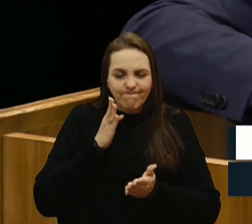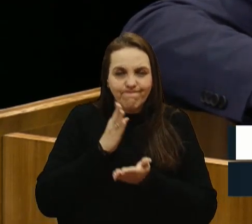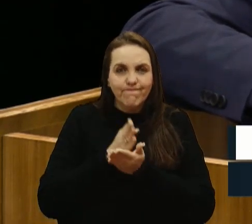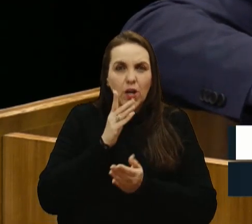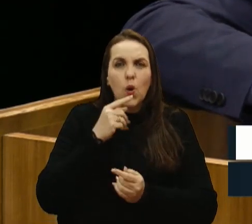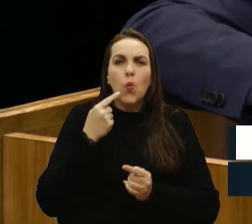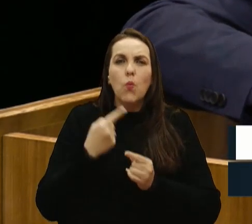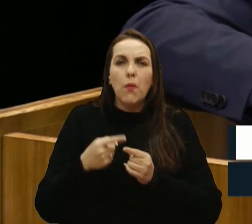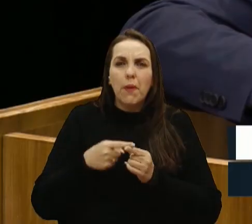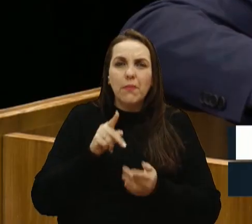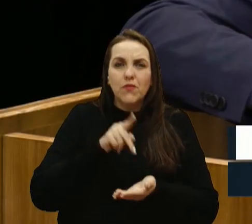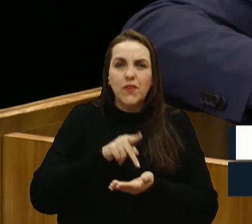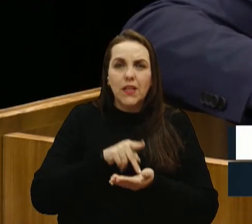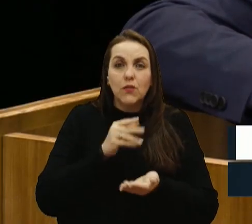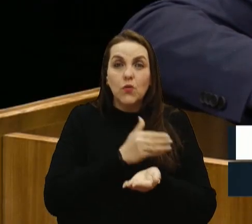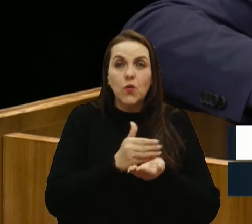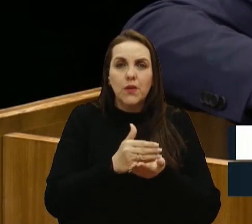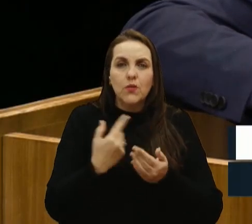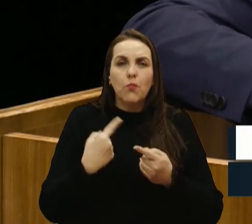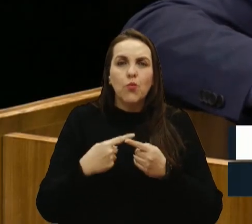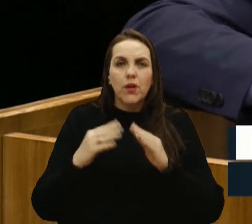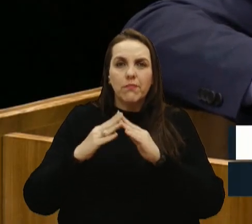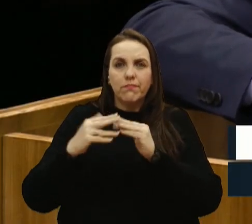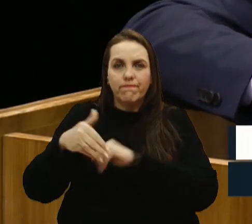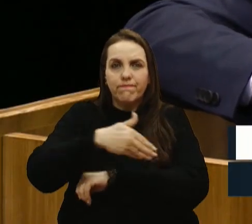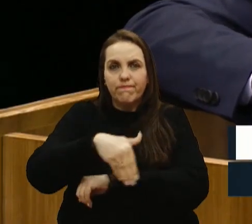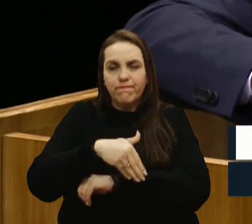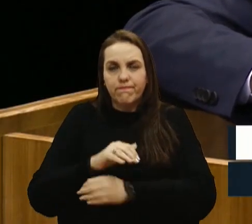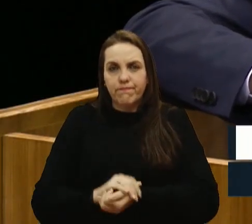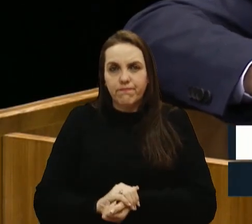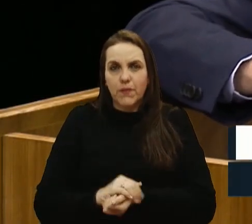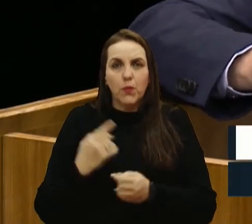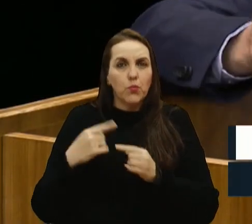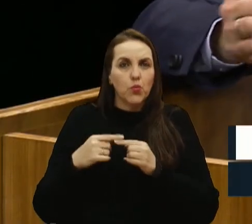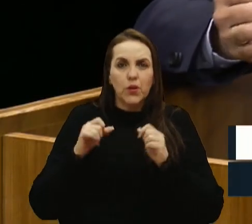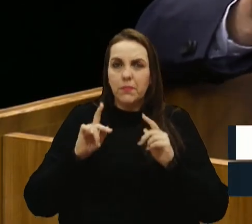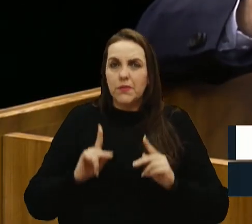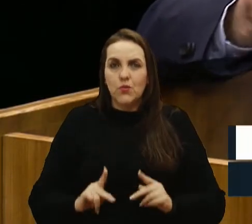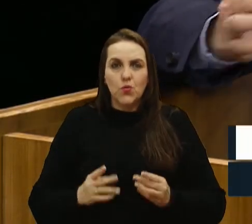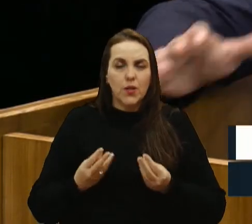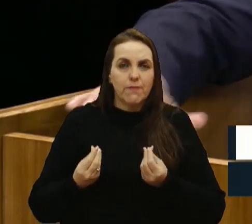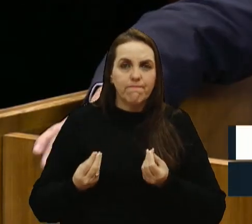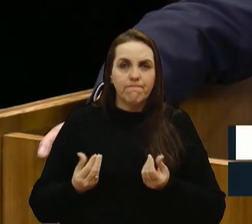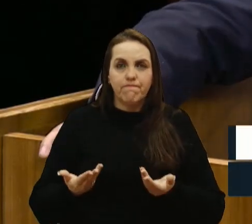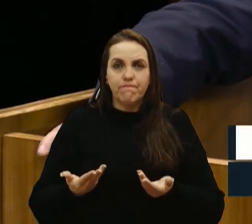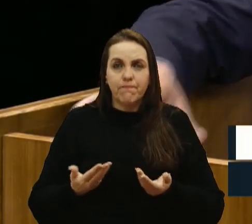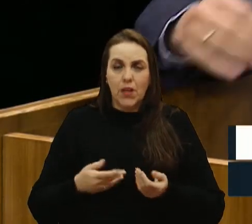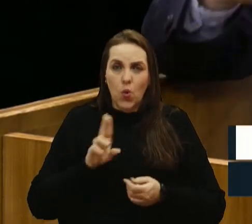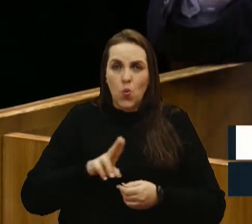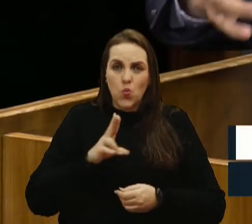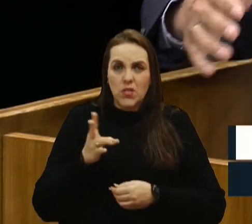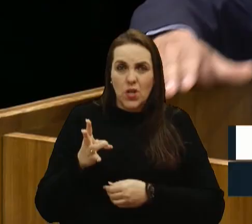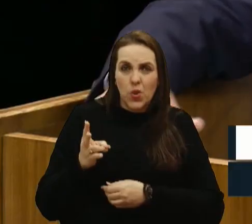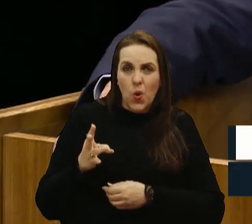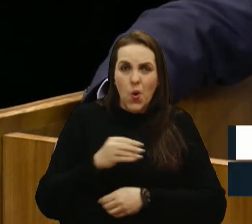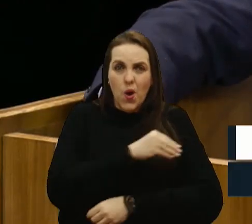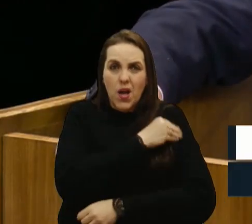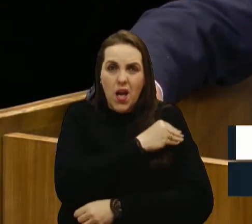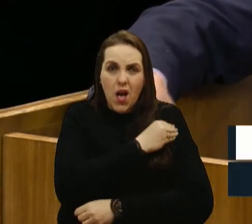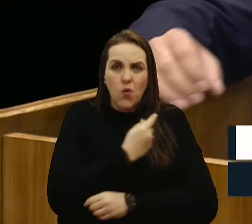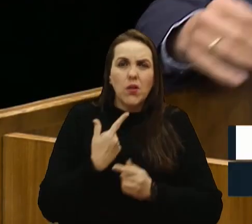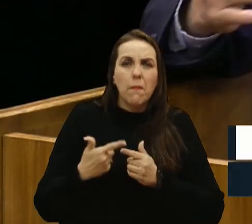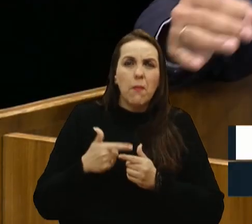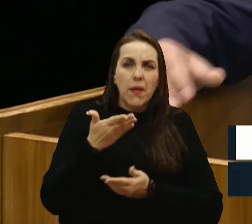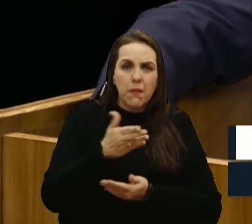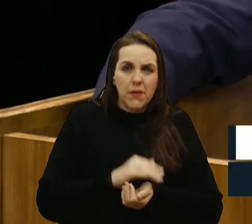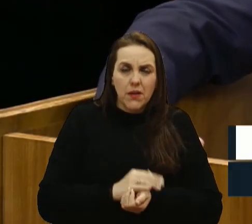ali. Qual o problema? Por que essas pessoas estão morando na rua? Por que uma pessoa é dependente químico? Qual que é o problema que leva